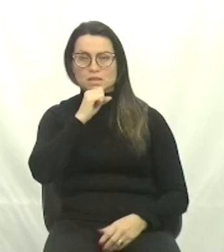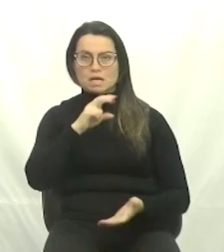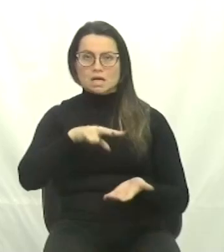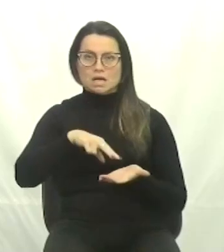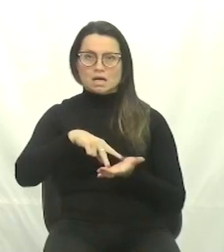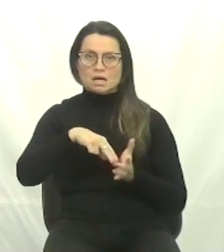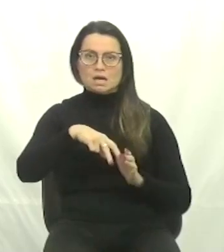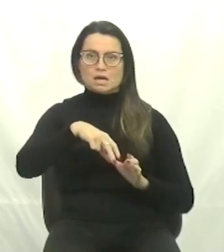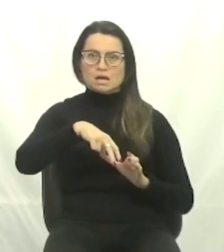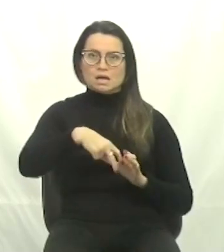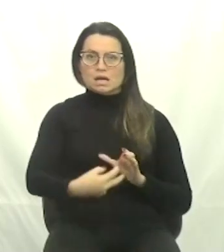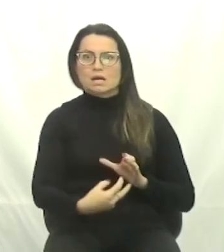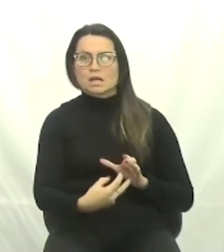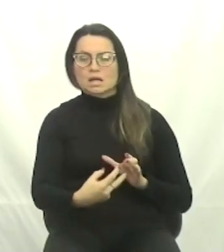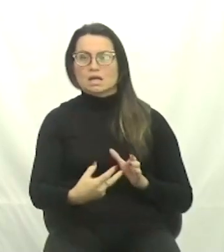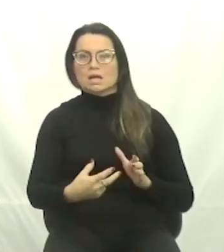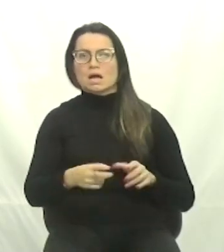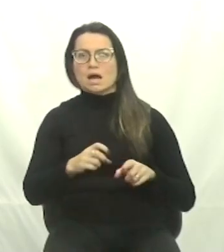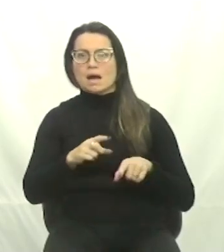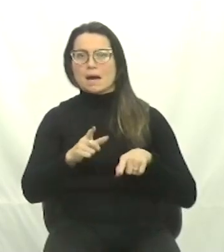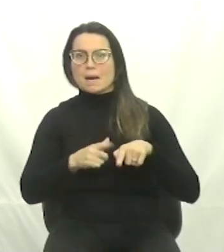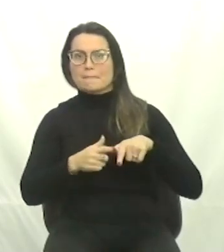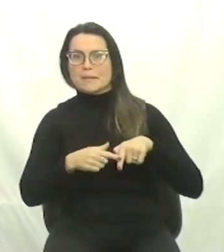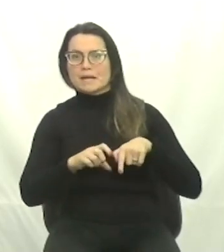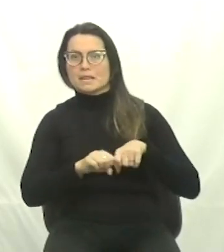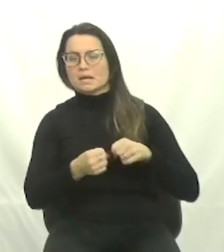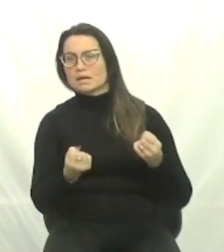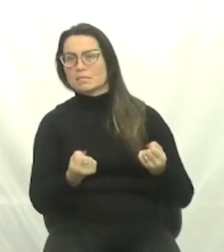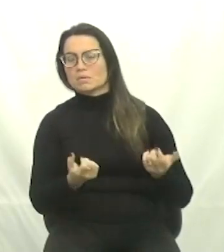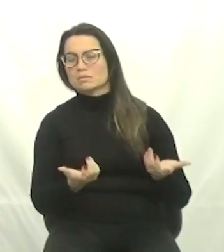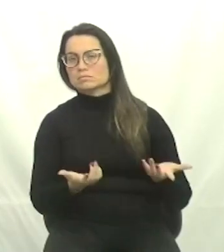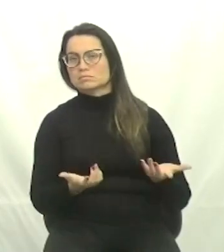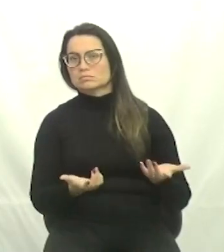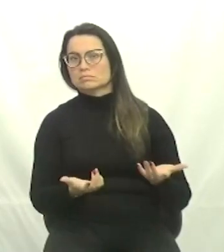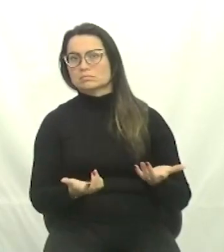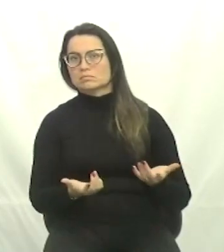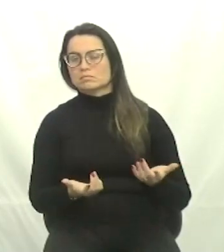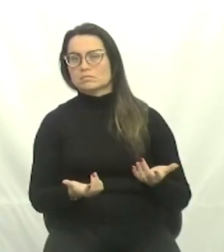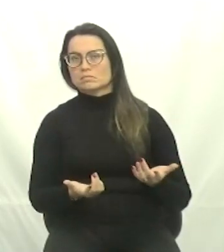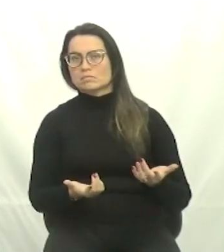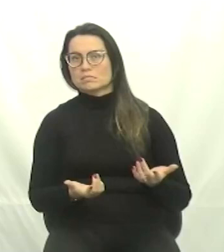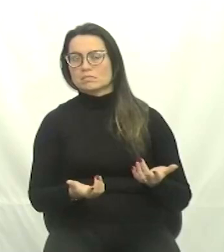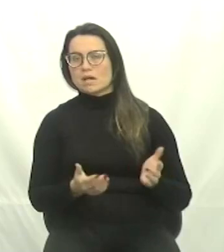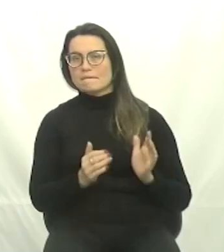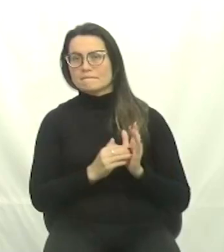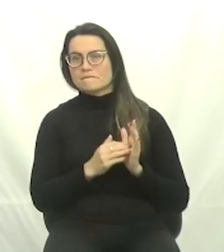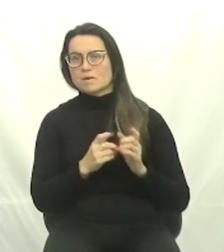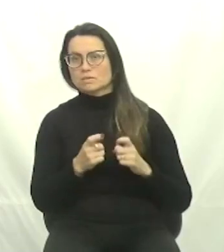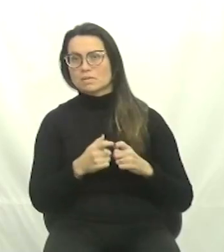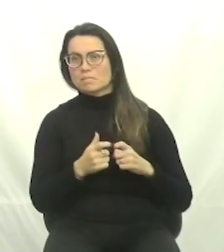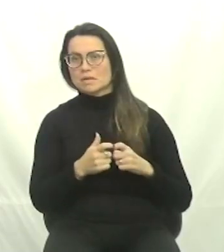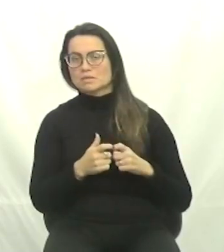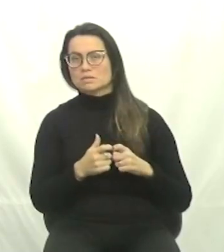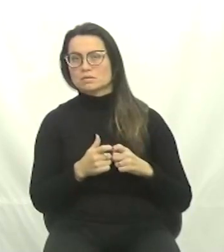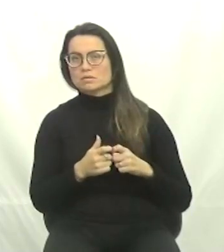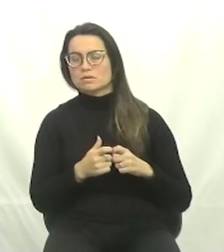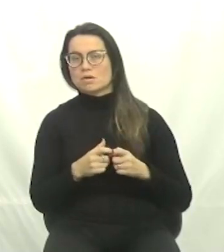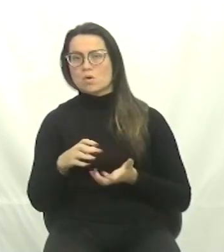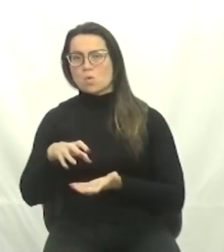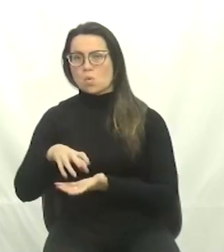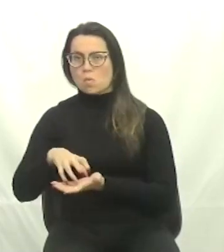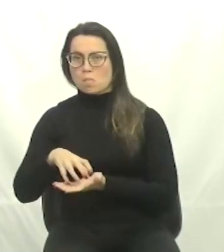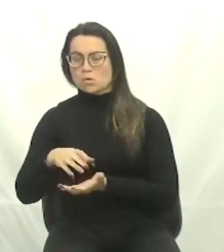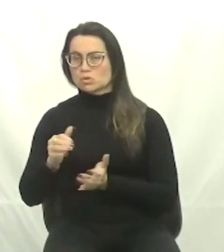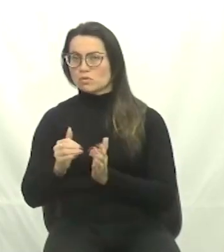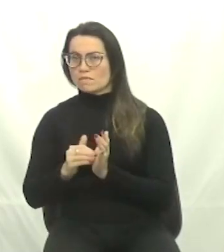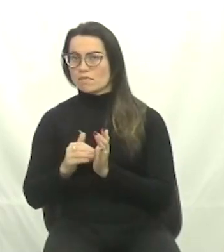caindo nesse buraco, quebrando a perna, e estamos aí. Já estamos com falta de médico, o nosso posto da Operária Nova já está com